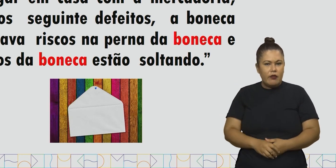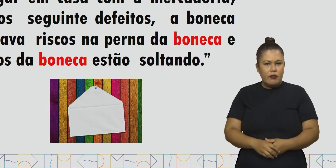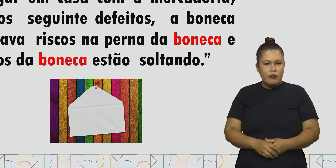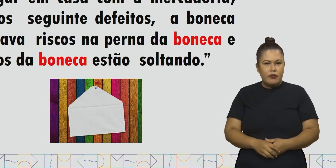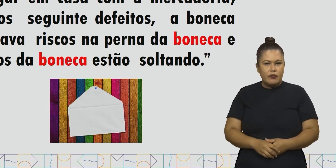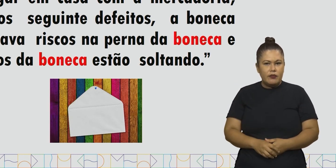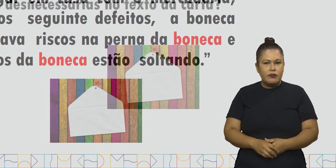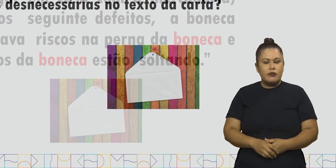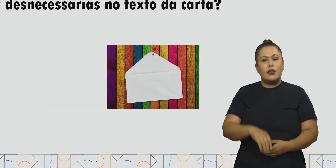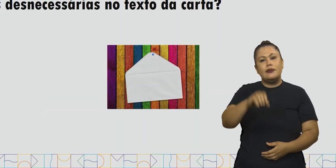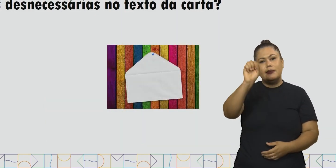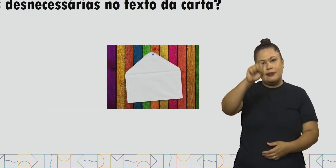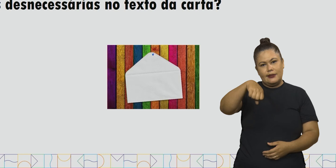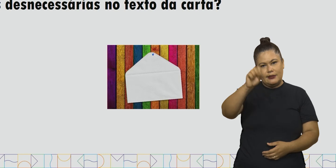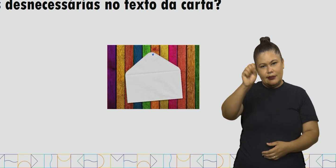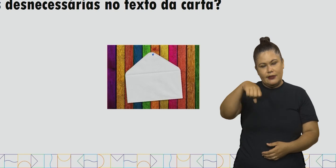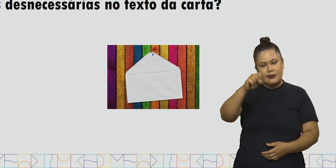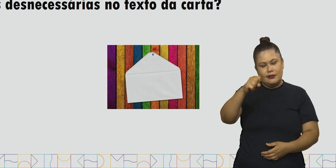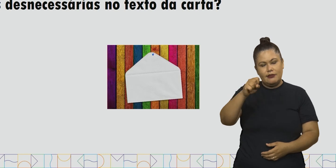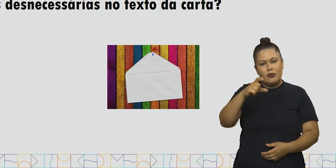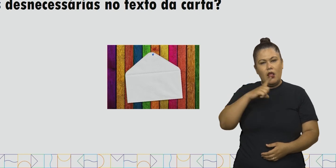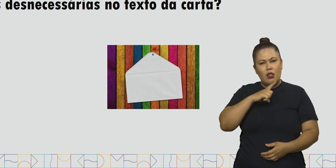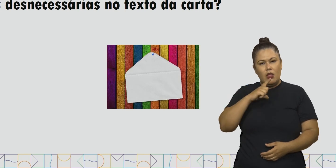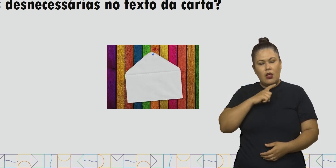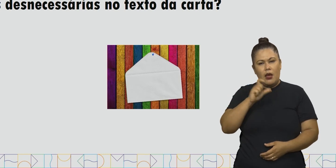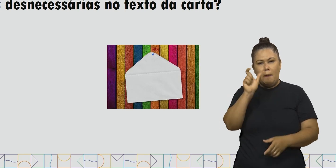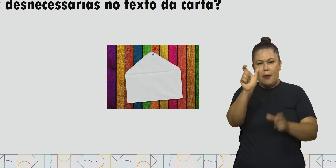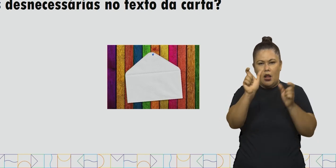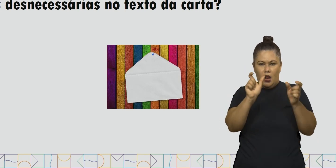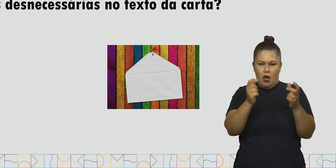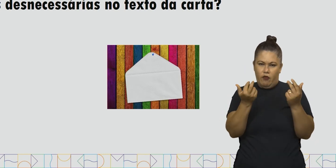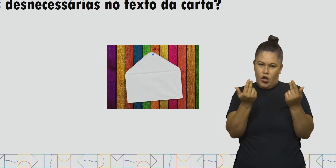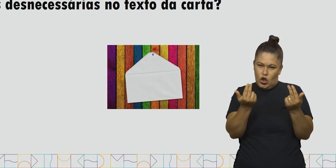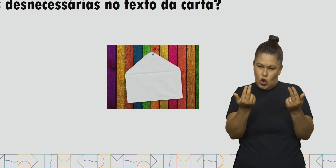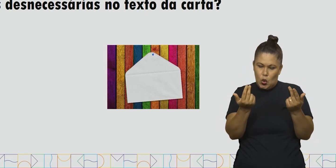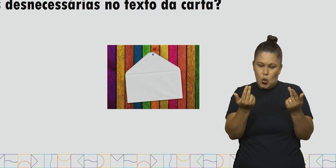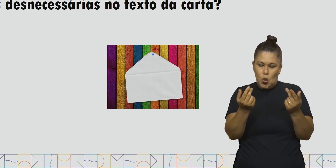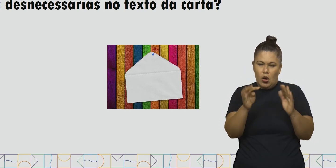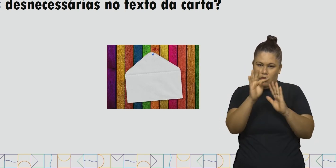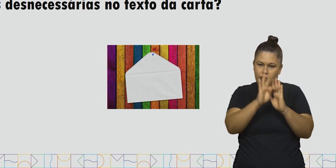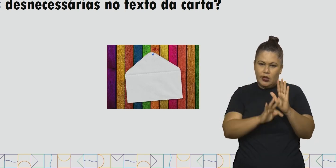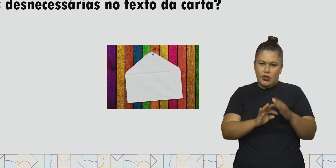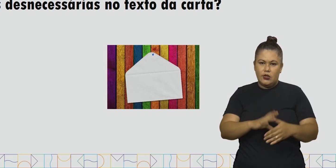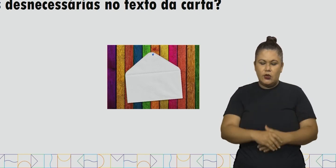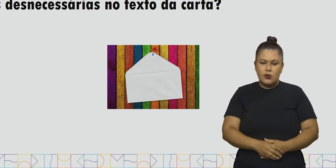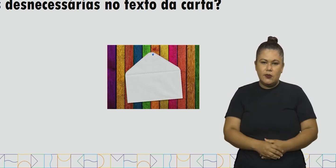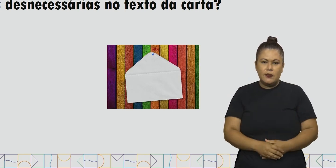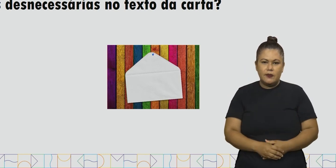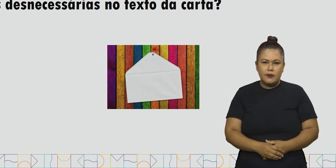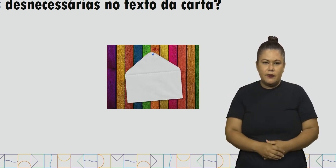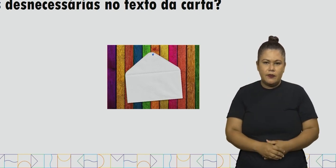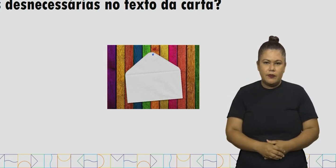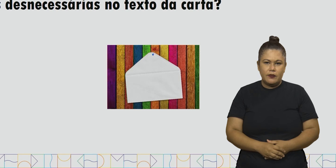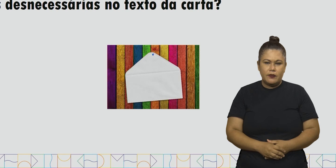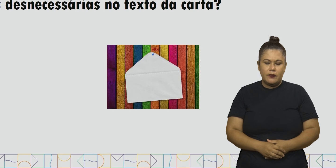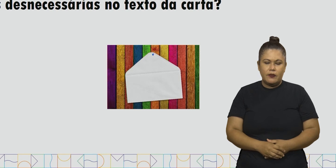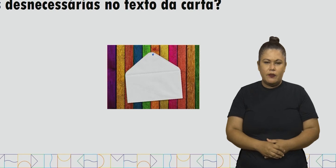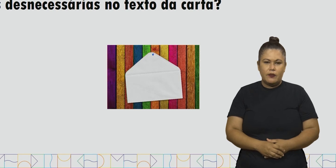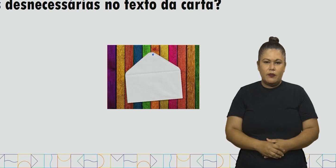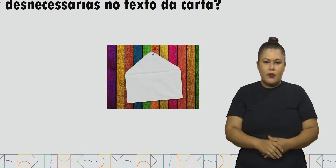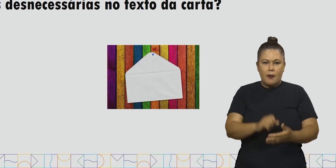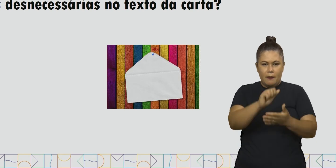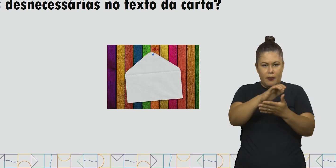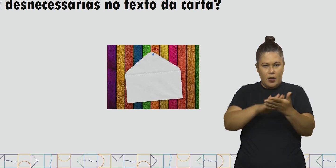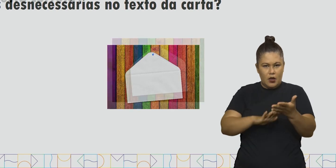nossa resposta? Sim, há repetições desnecessárias no texto.